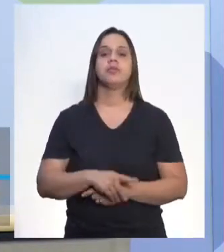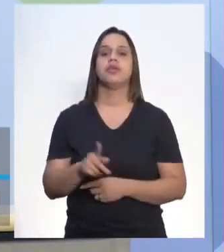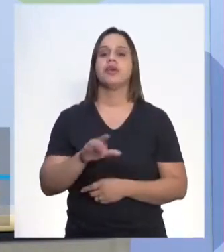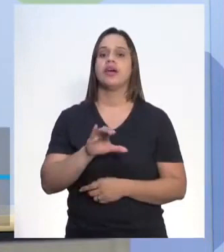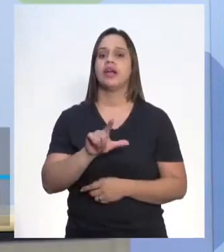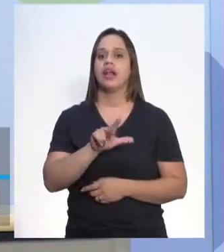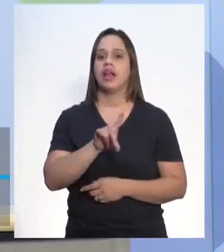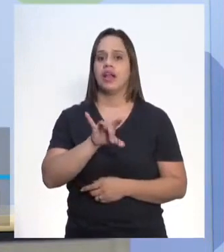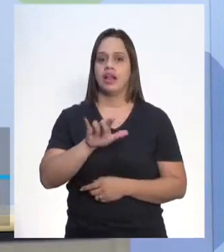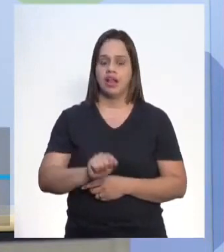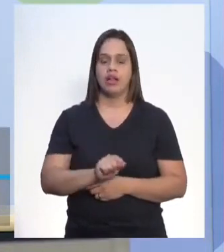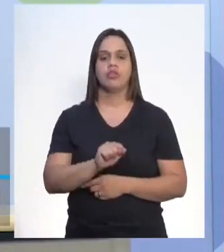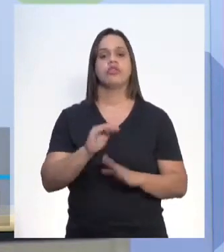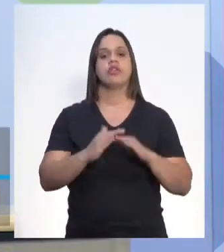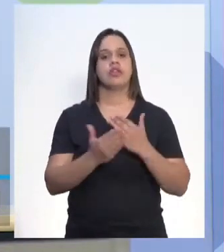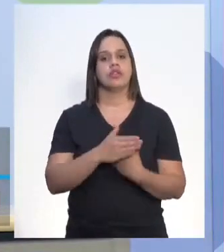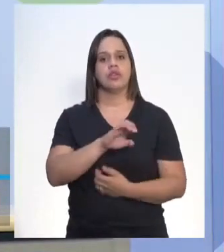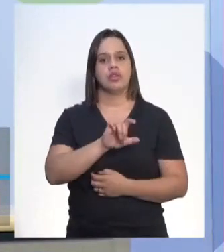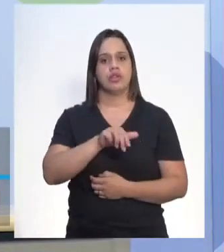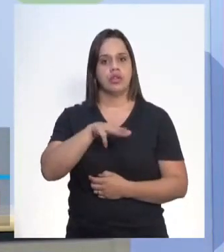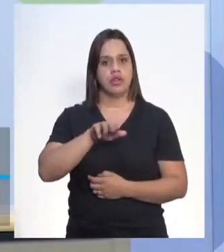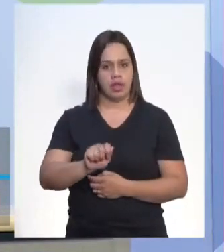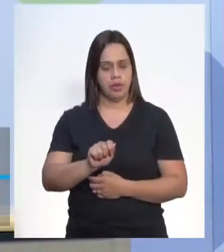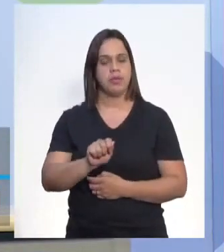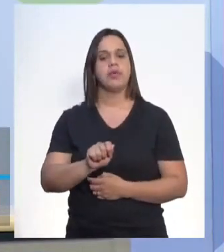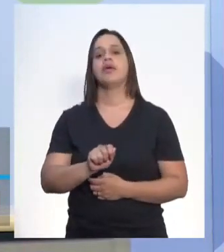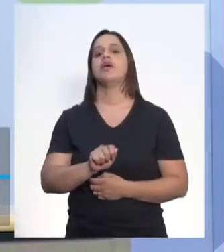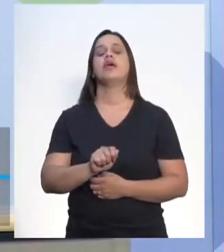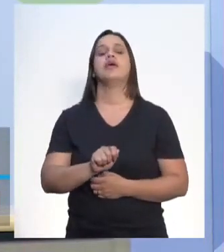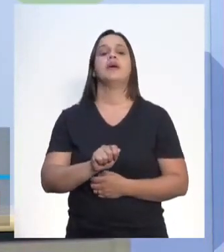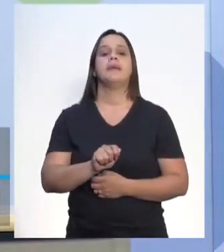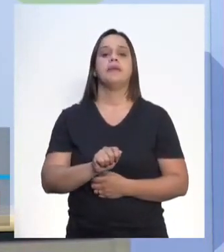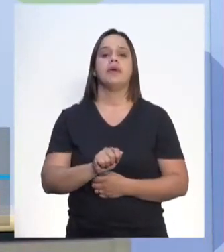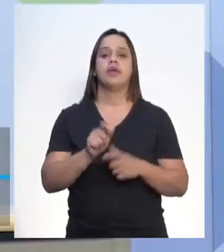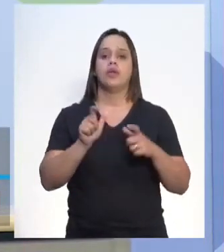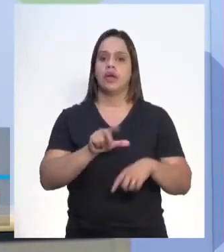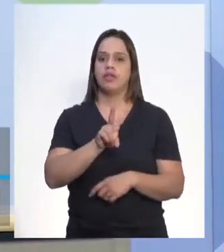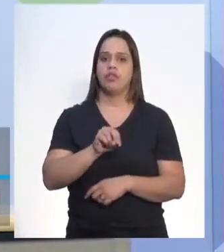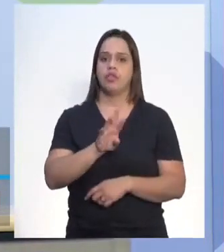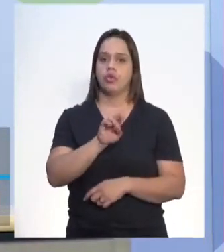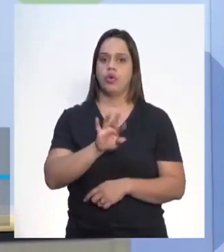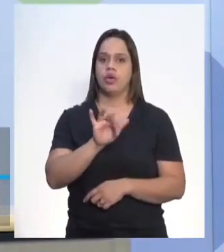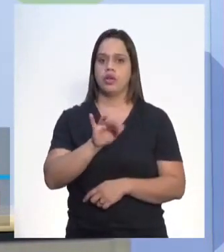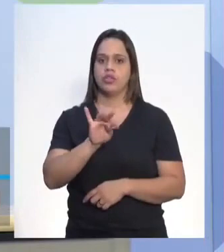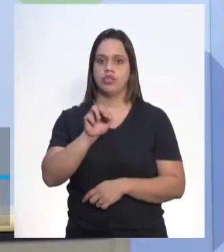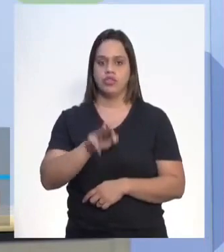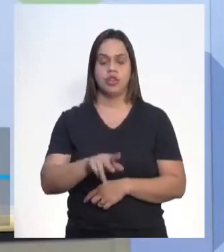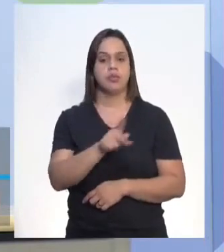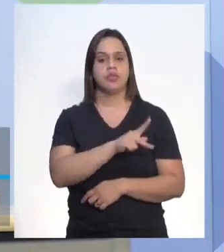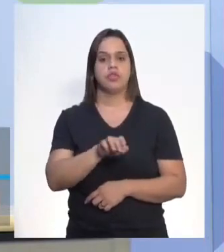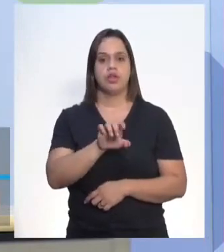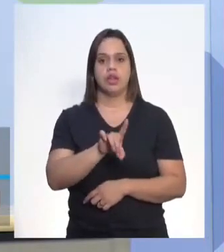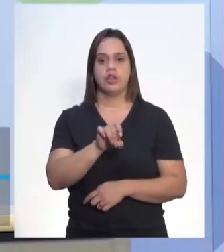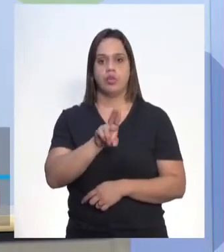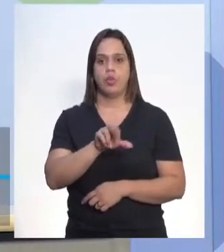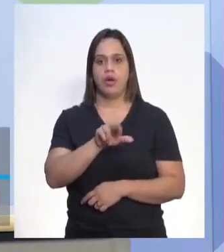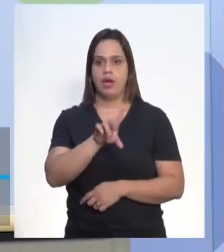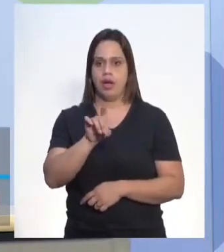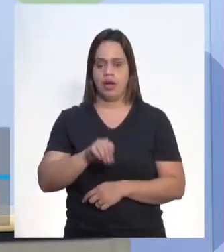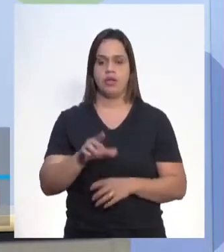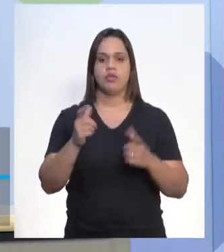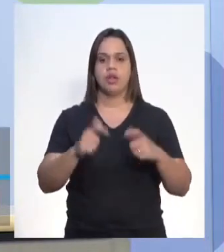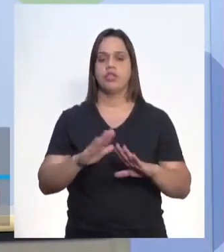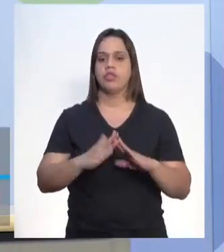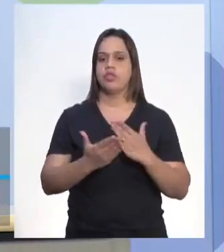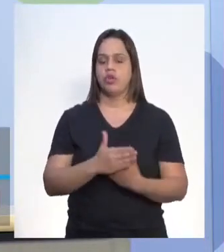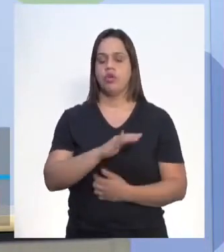Professora Cláudia, da Escola Selma Maria Martins da Cunha, de Votorantim. Professor Eduardo, da Escola Doutor